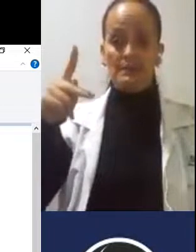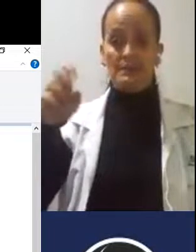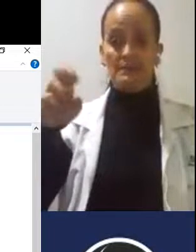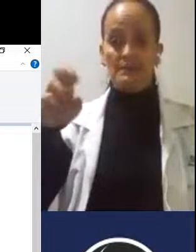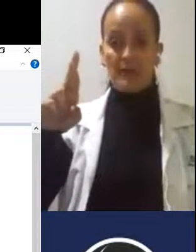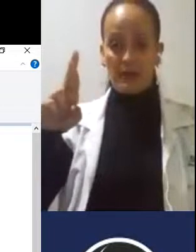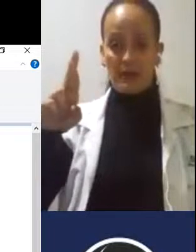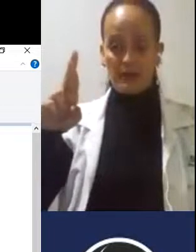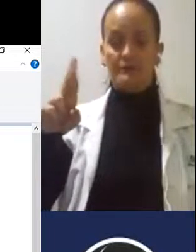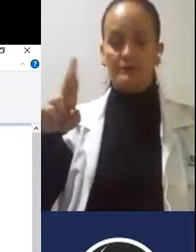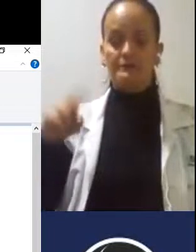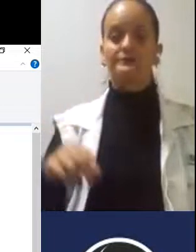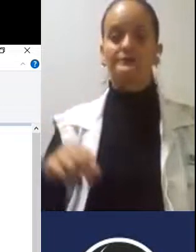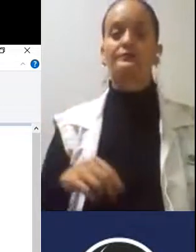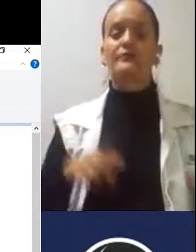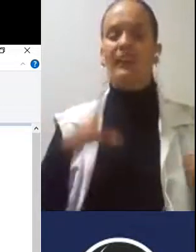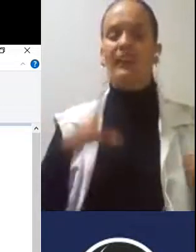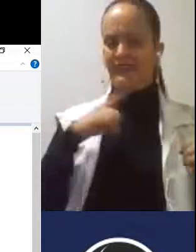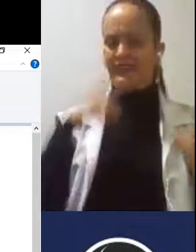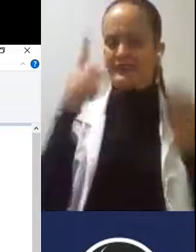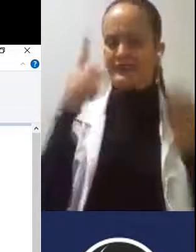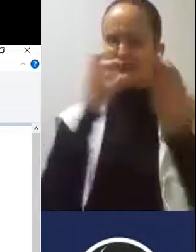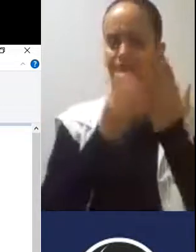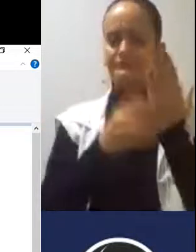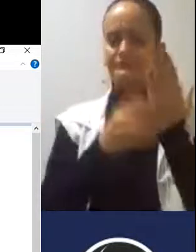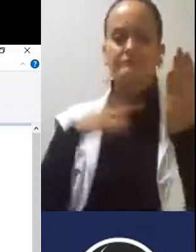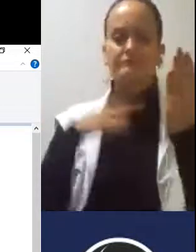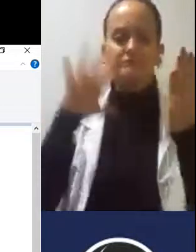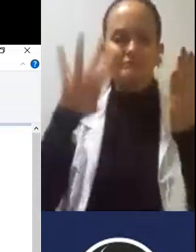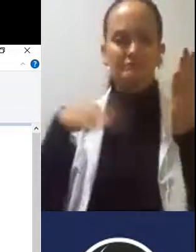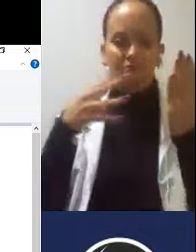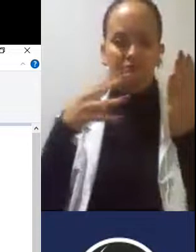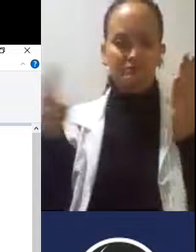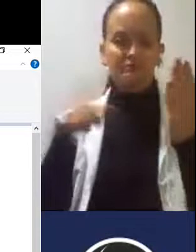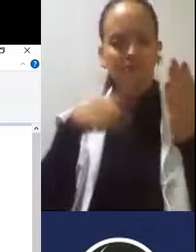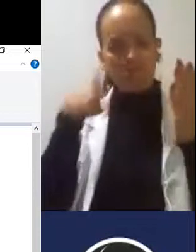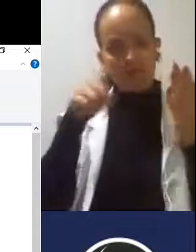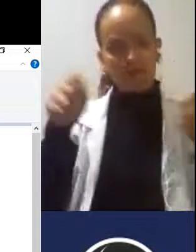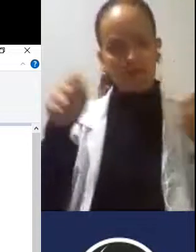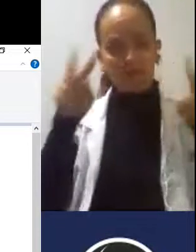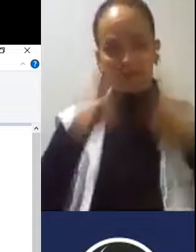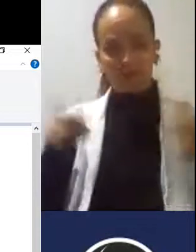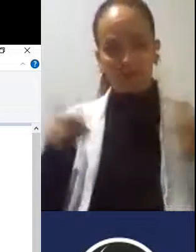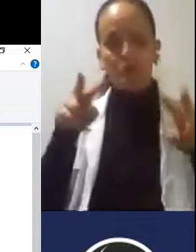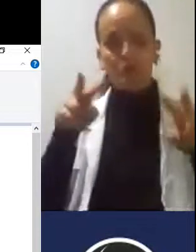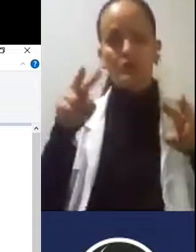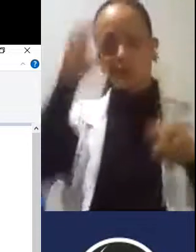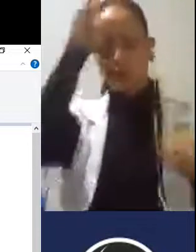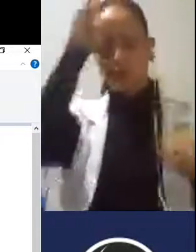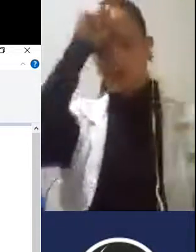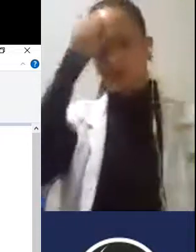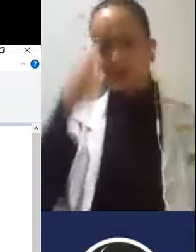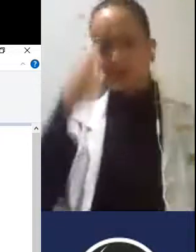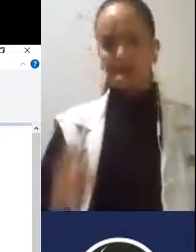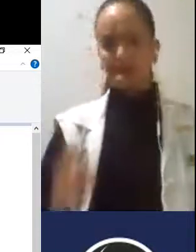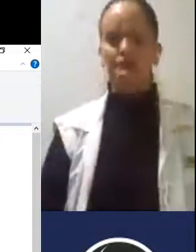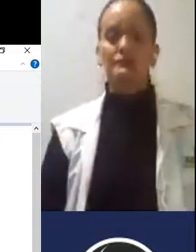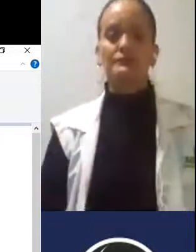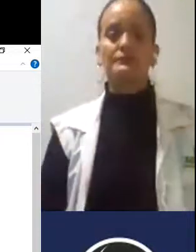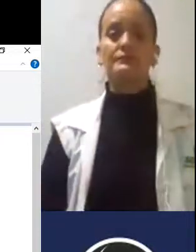a tabelinha e tal, eu acho mais complexo, mas fica a critério de cada um utilizar o método mais fácil, tranquilo? Então, vocês